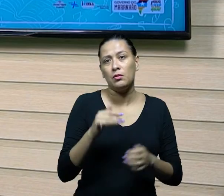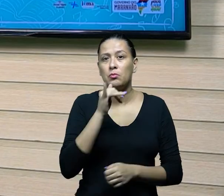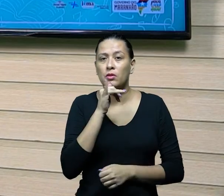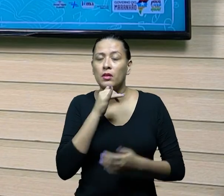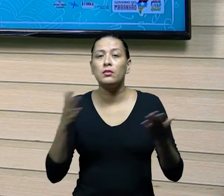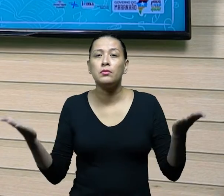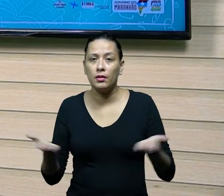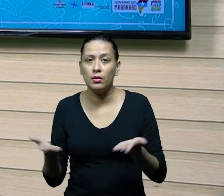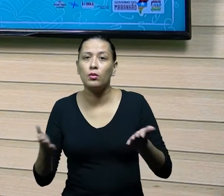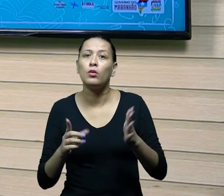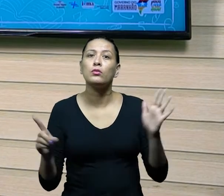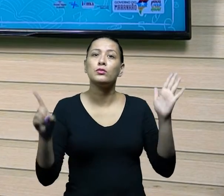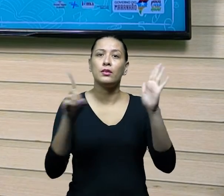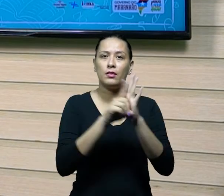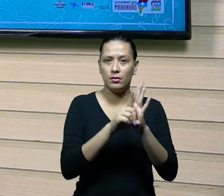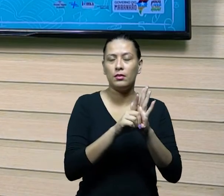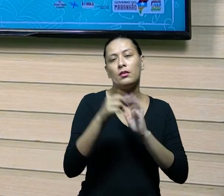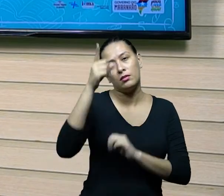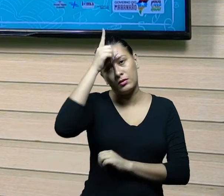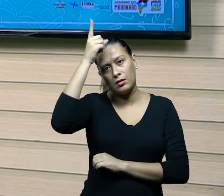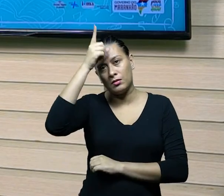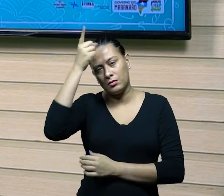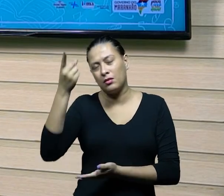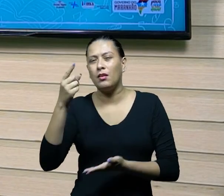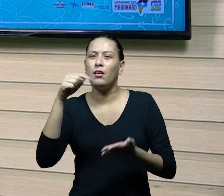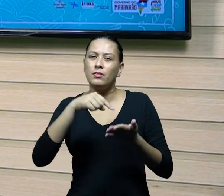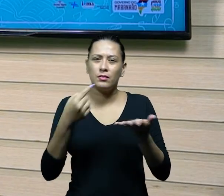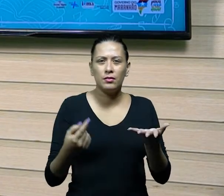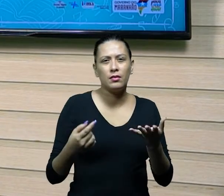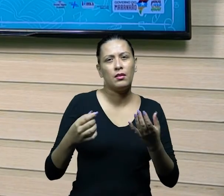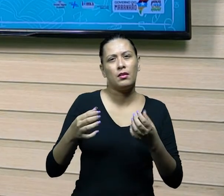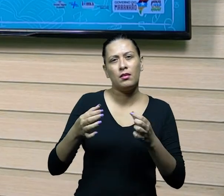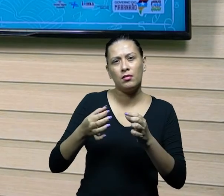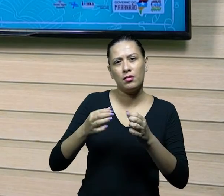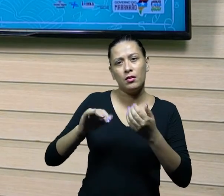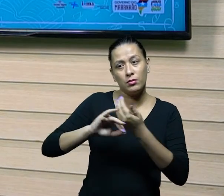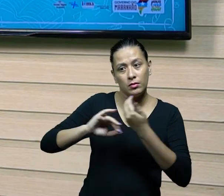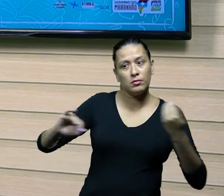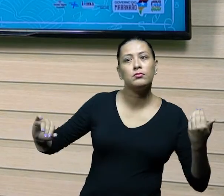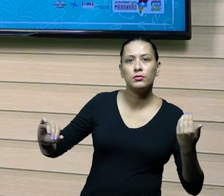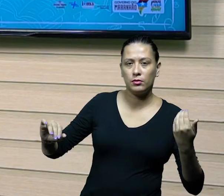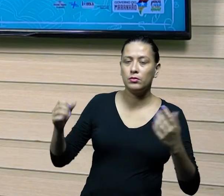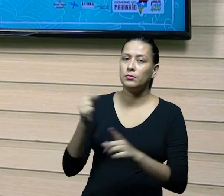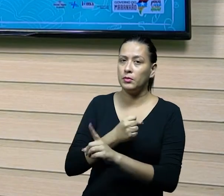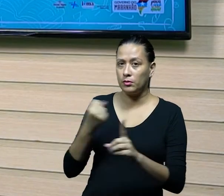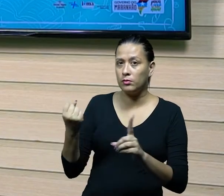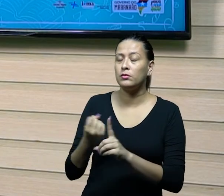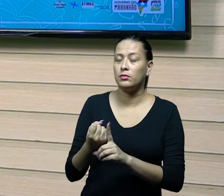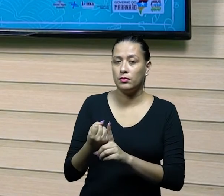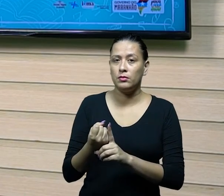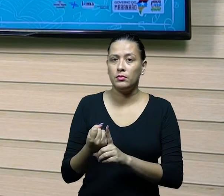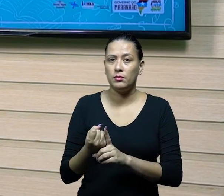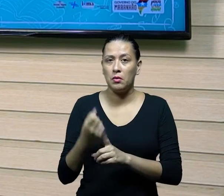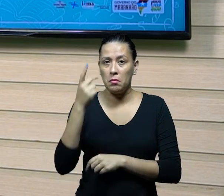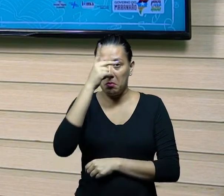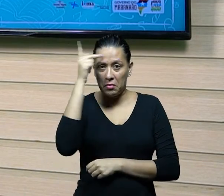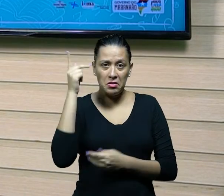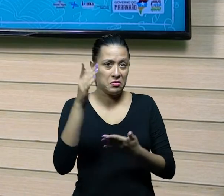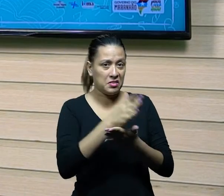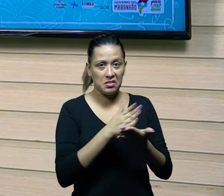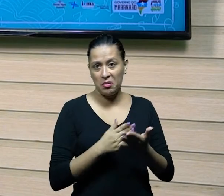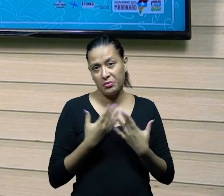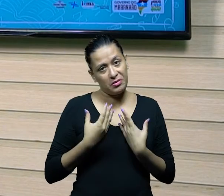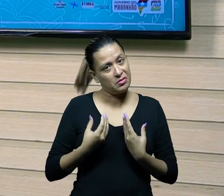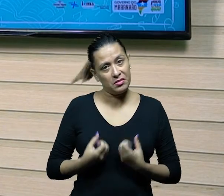podemos dar um exemplo agora dos decretos né dos decretos estabelecendo o distanciamento social alguns